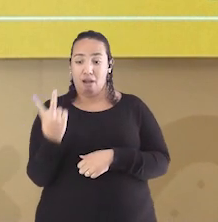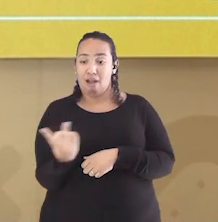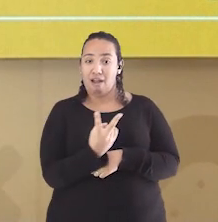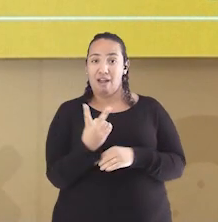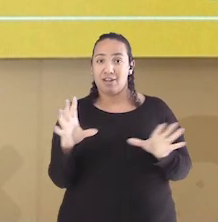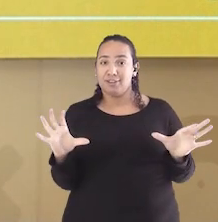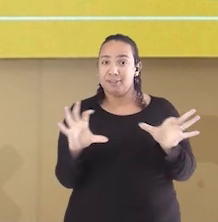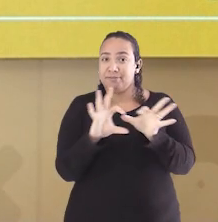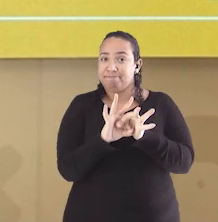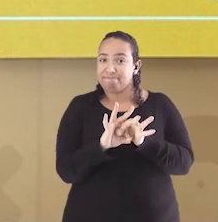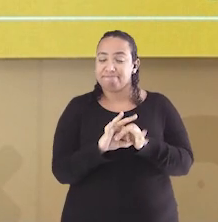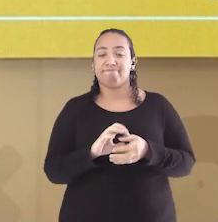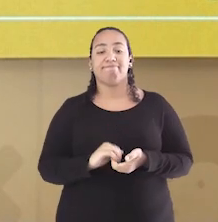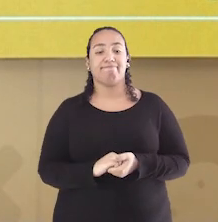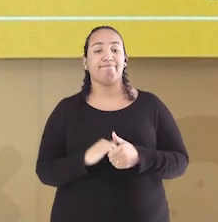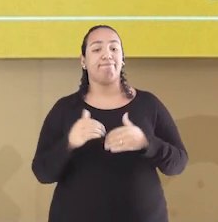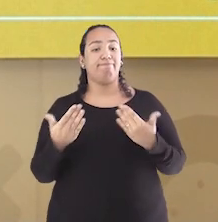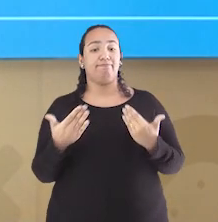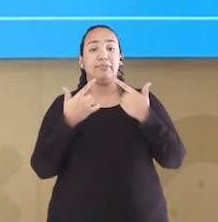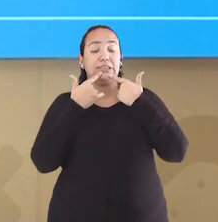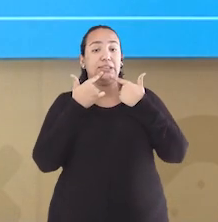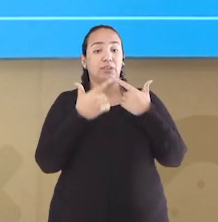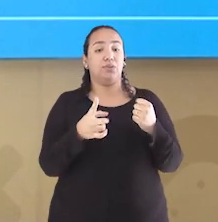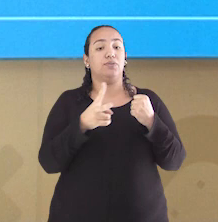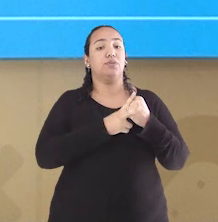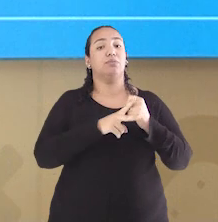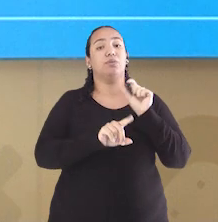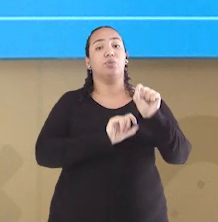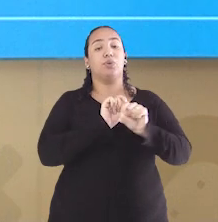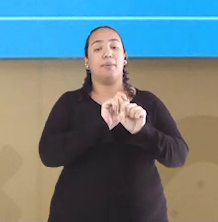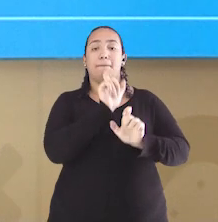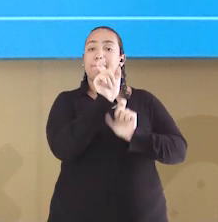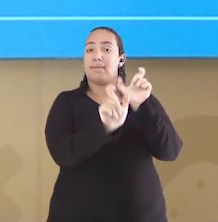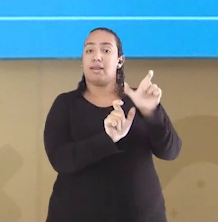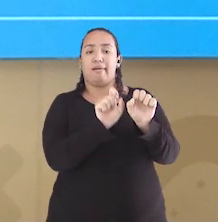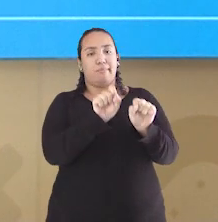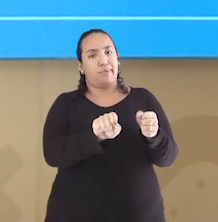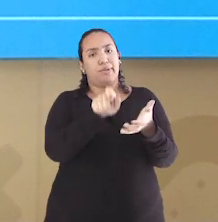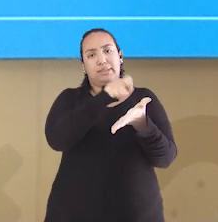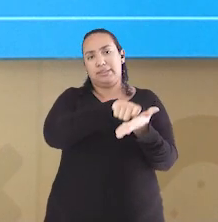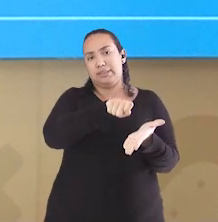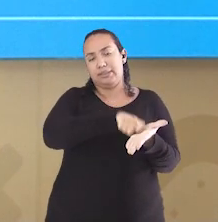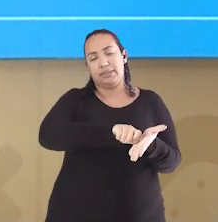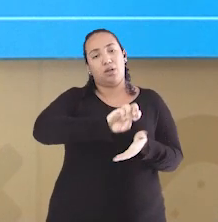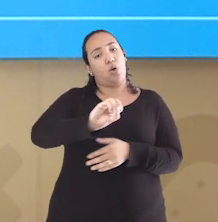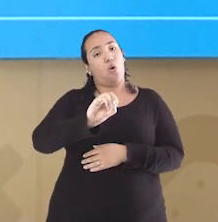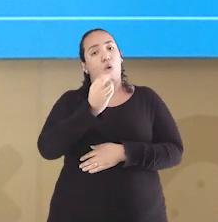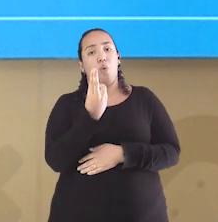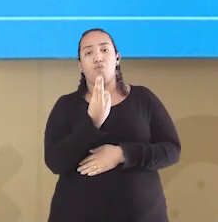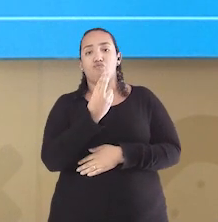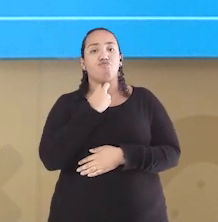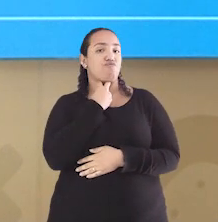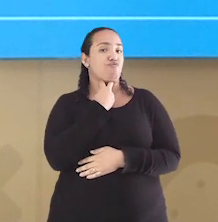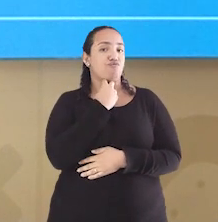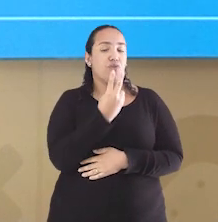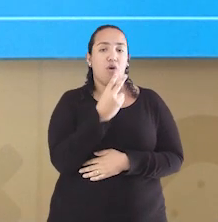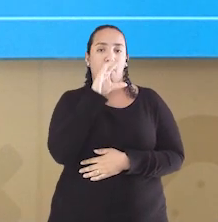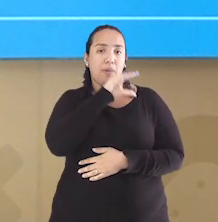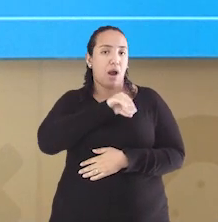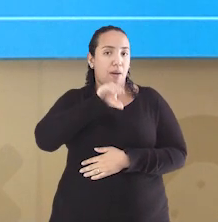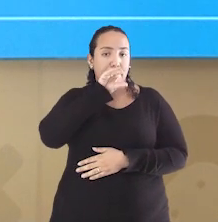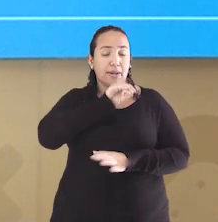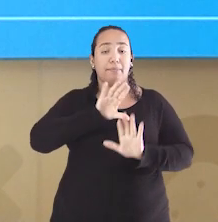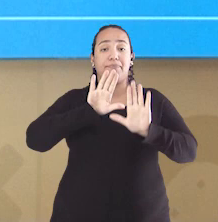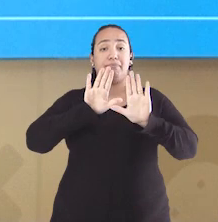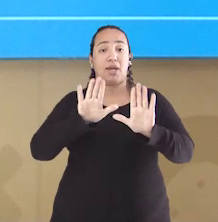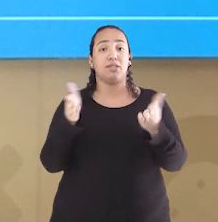juntas? A linguagem verbal é o uso de palavras, sejam elas escritas ou verbalizadas.